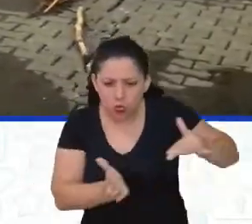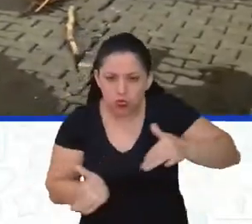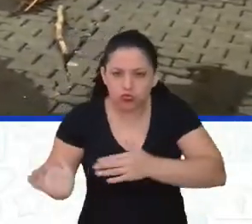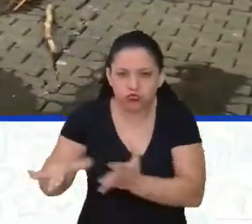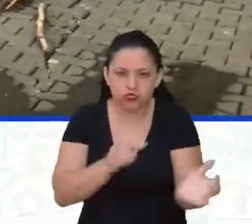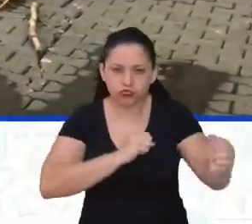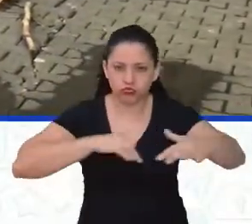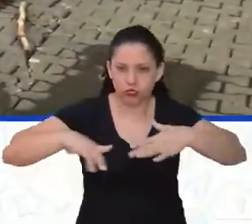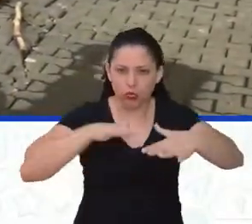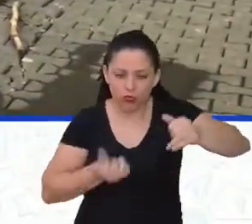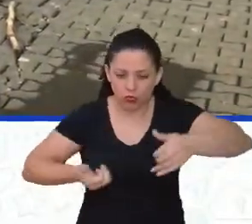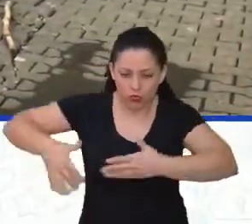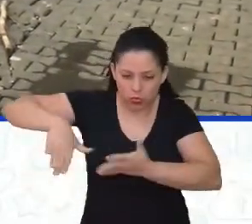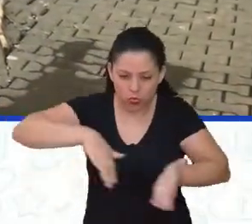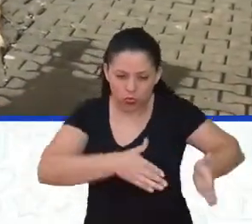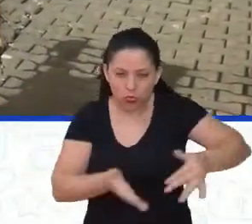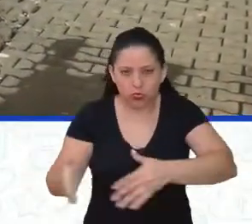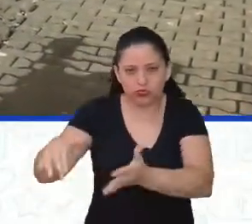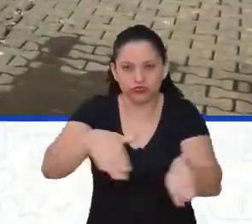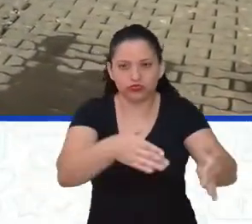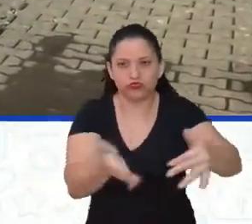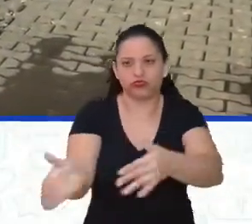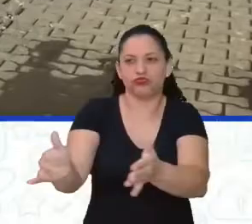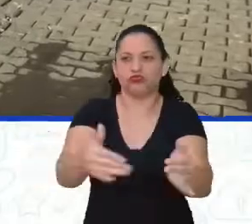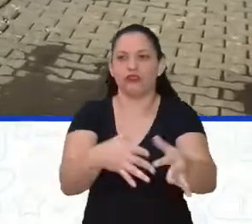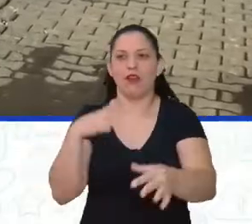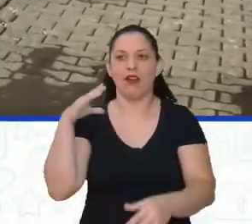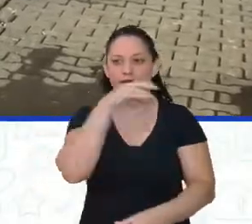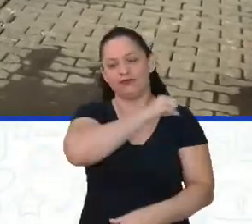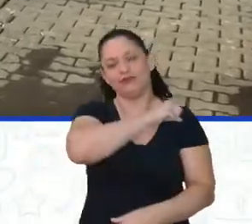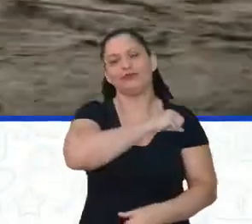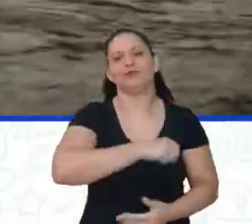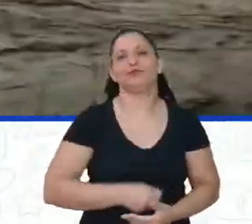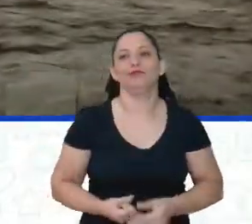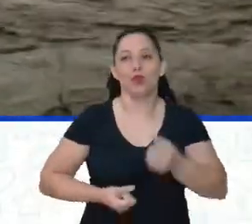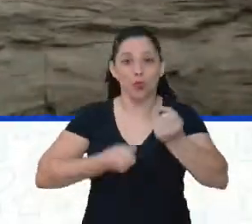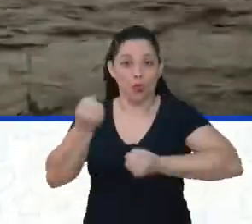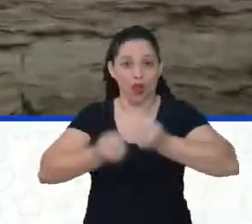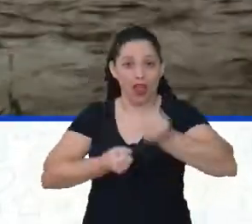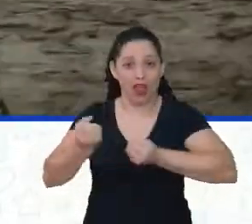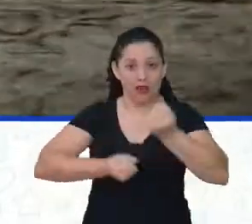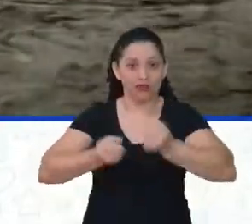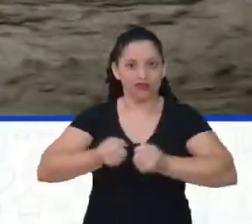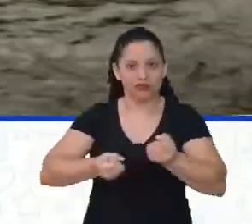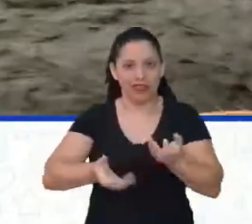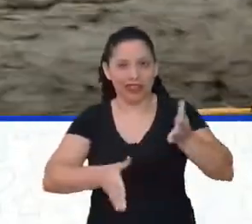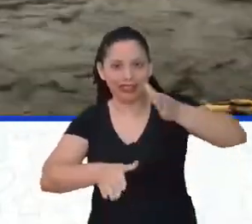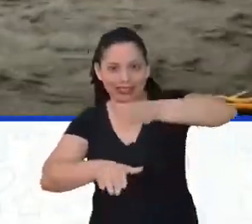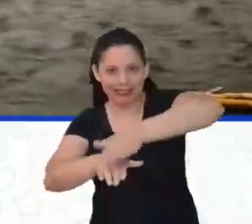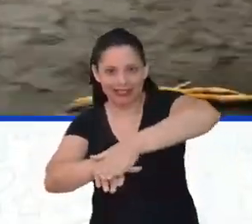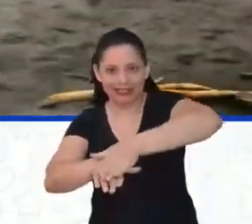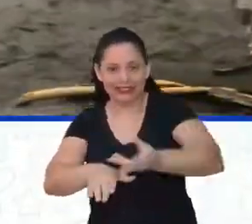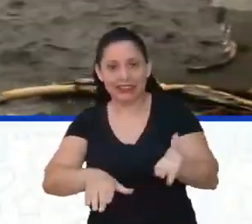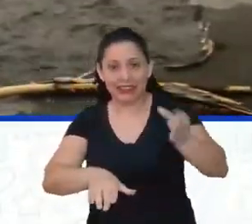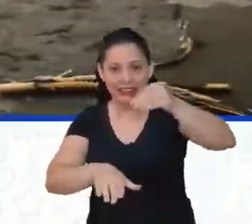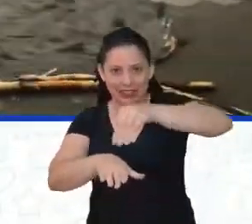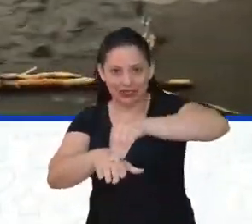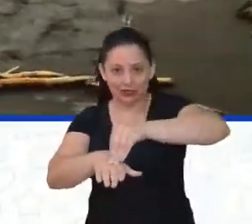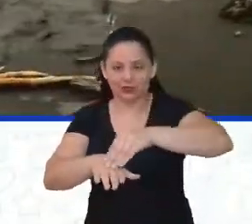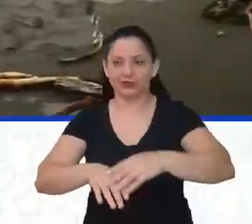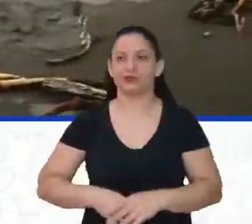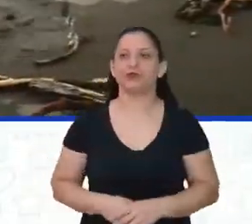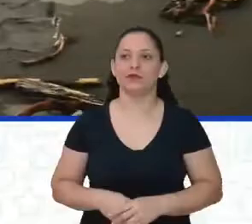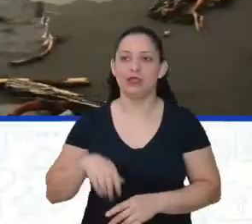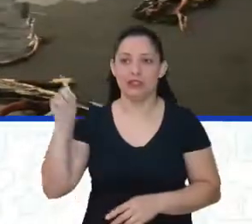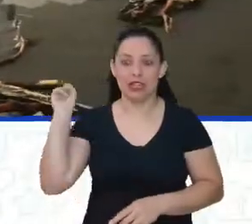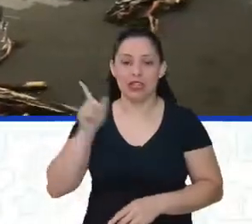violência assim na velocidade que ela passa, né? O carro dentro do rio. Eu acho que isso é um rio que